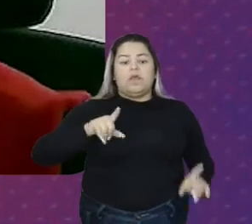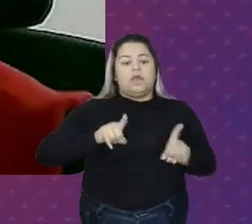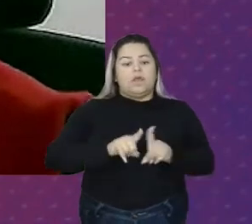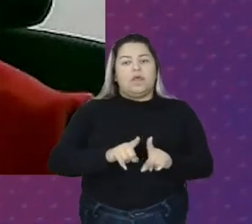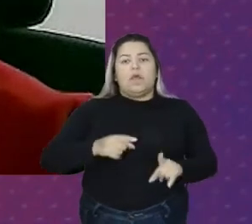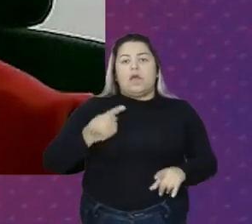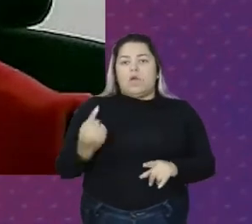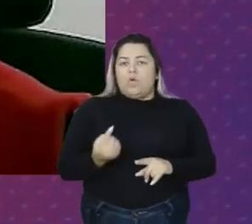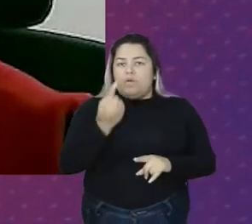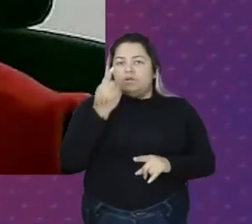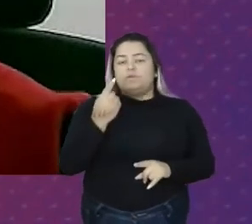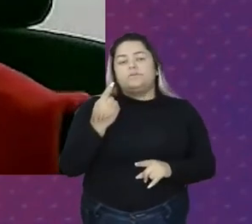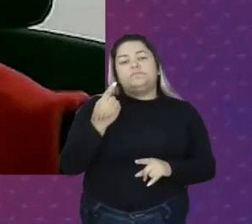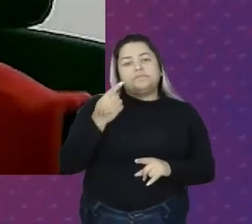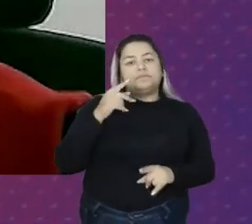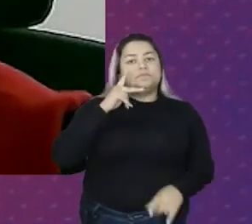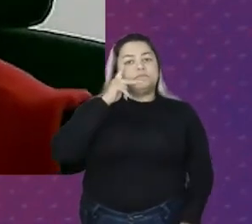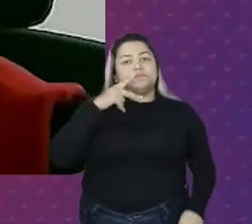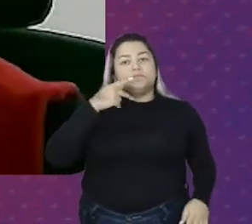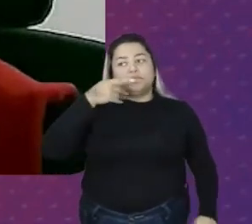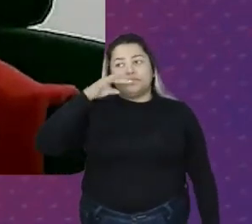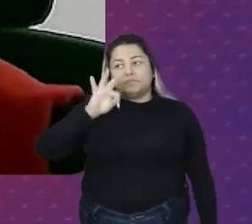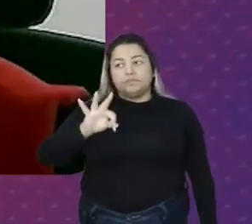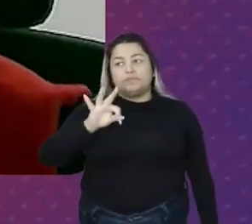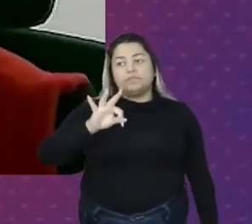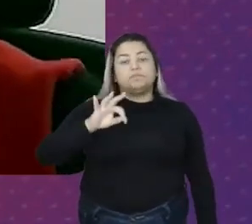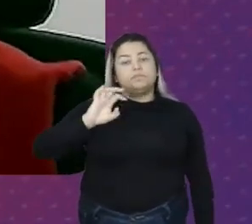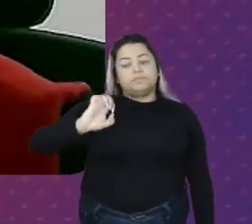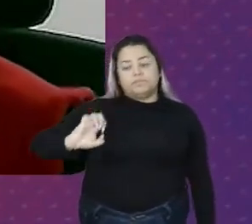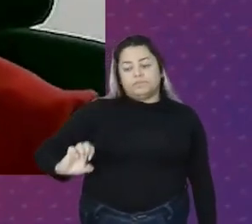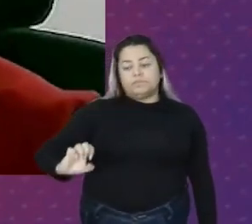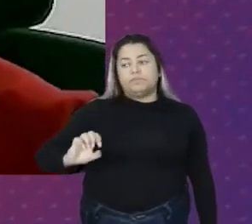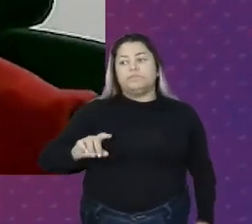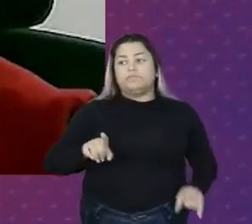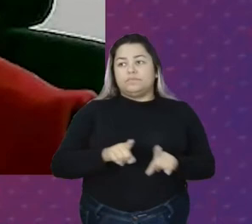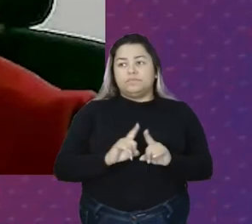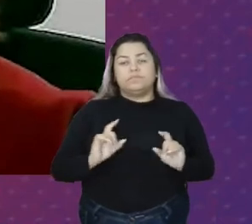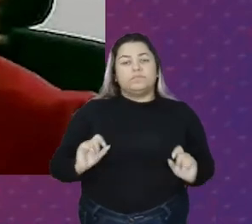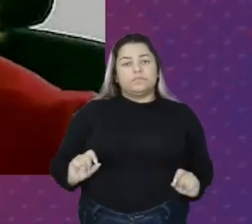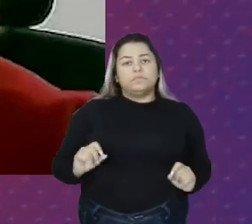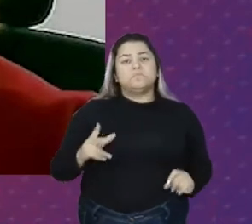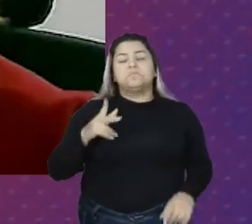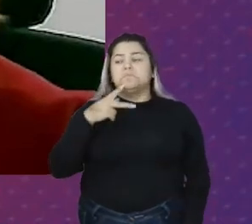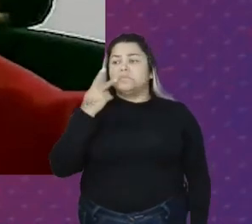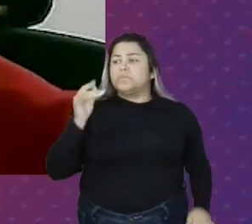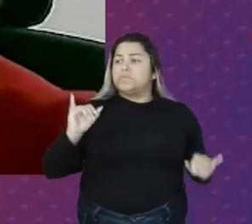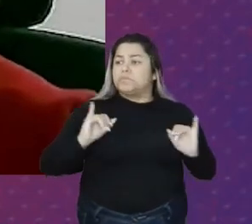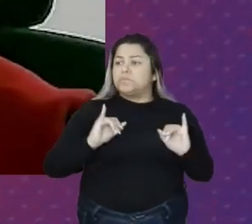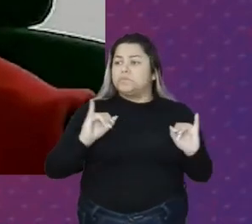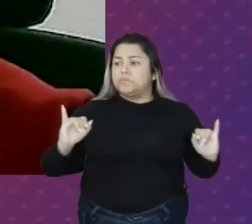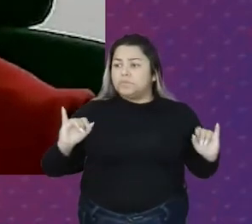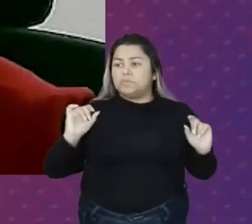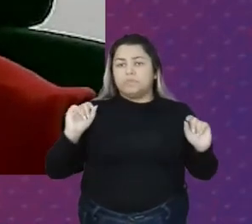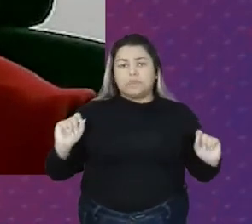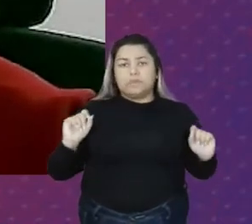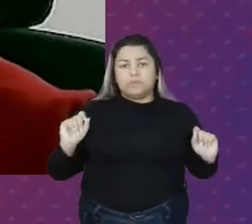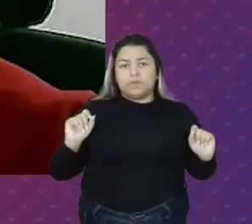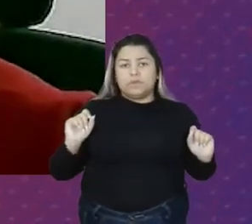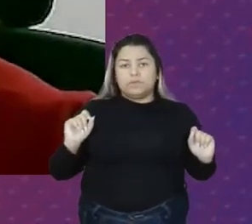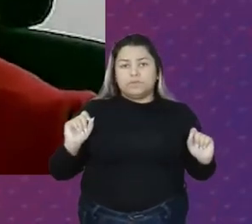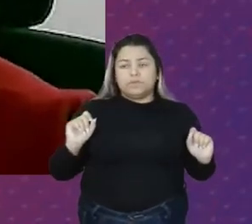vereadora do PT e vereadora da esquerda de São Miguel do Oeste, me pronunciei rechaçando